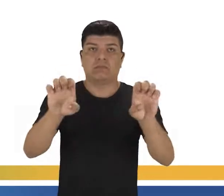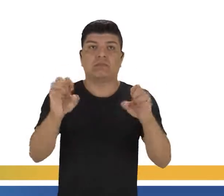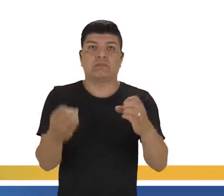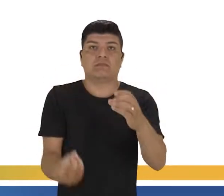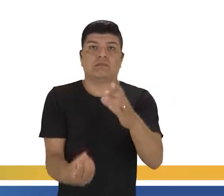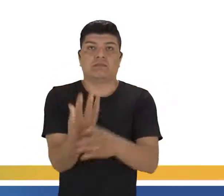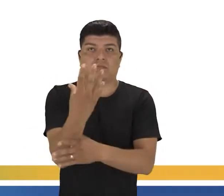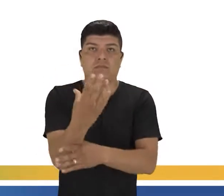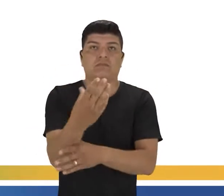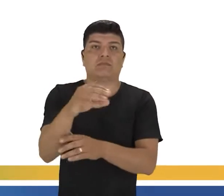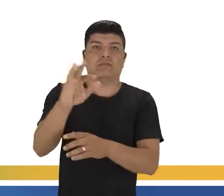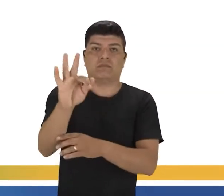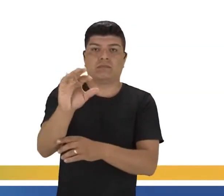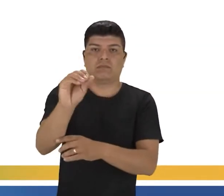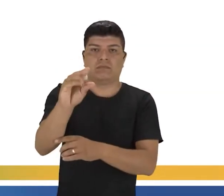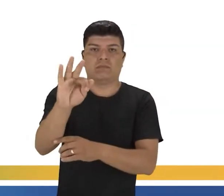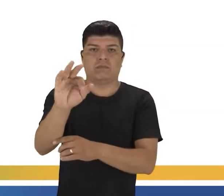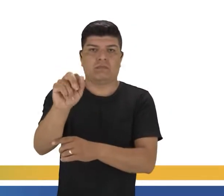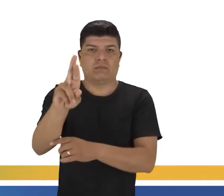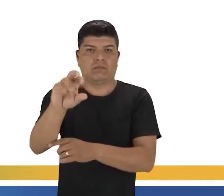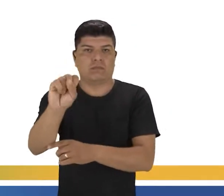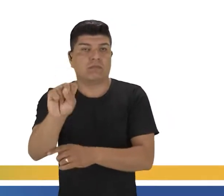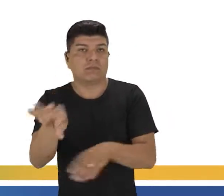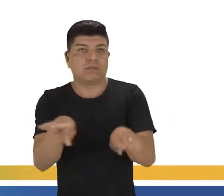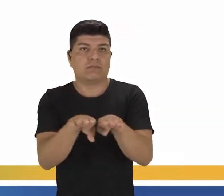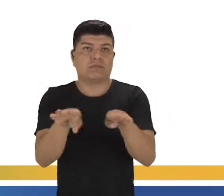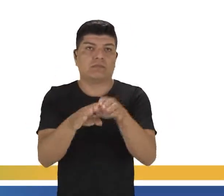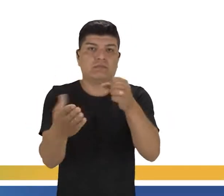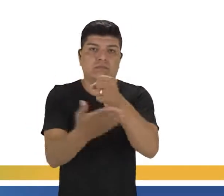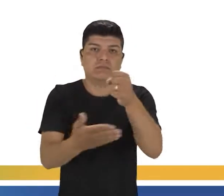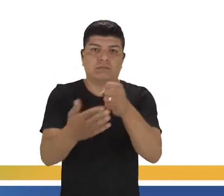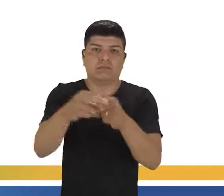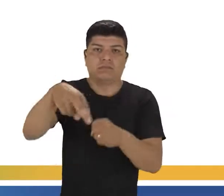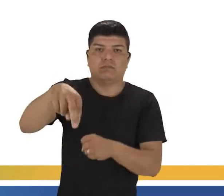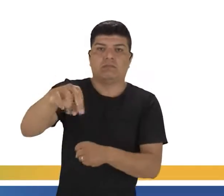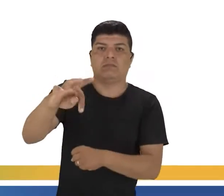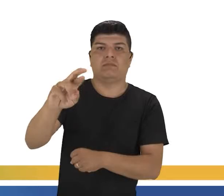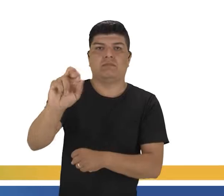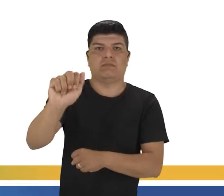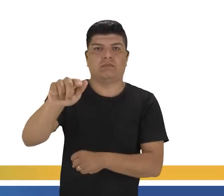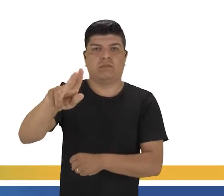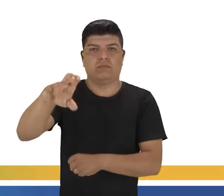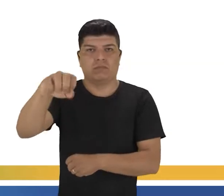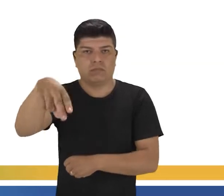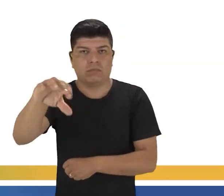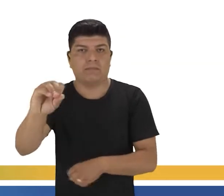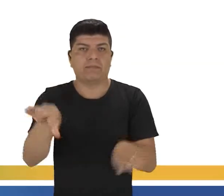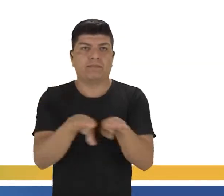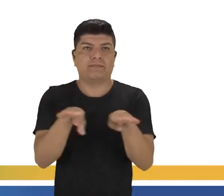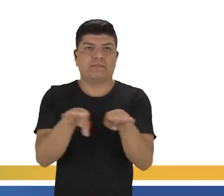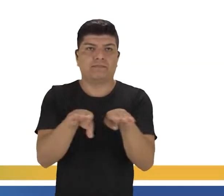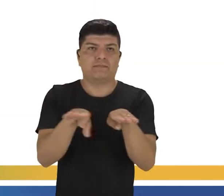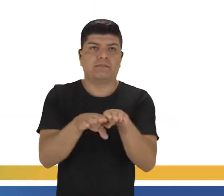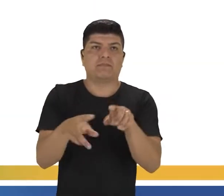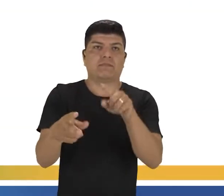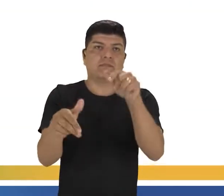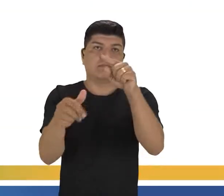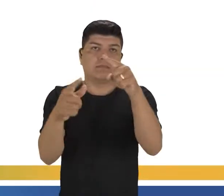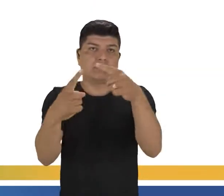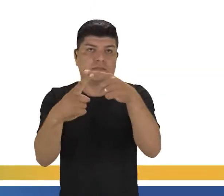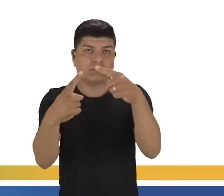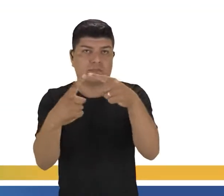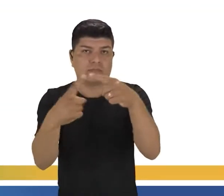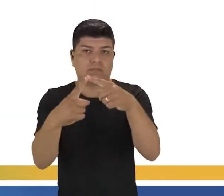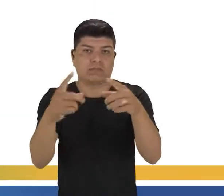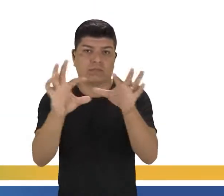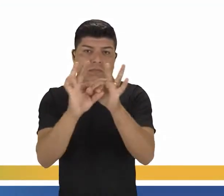ácidos fosfóricos, as pentoses e as bases nitrogenadas, né? O que vai acontecer? As bases nitrogenadas, elas unem os